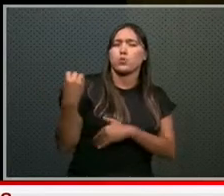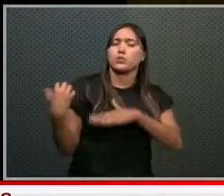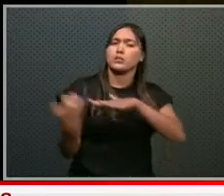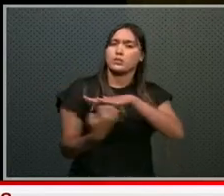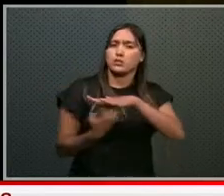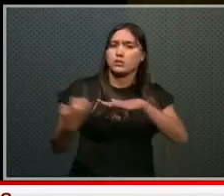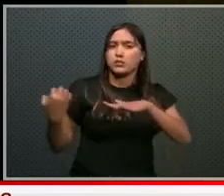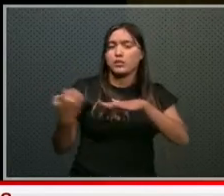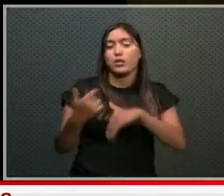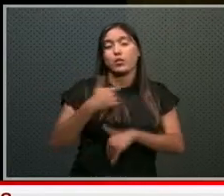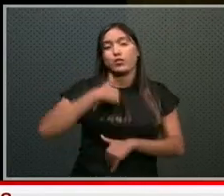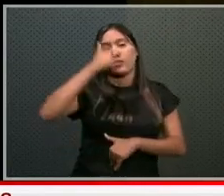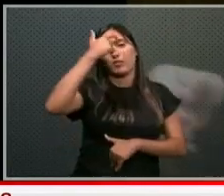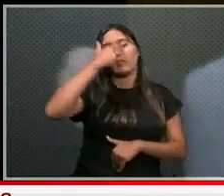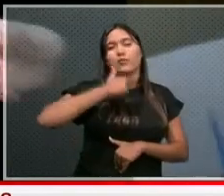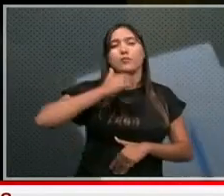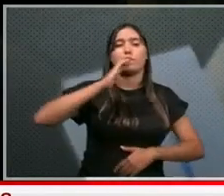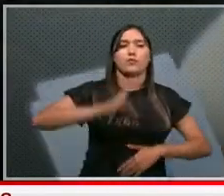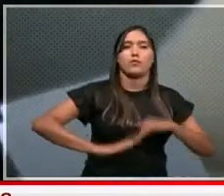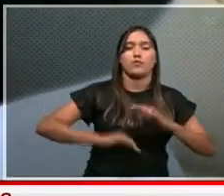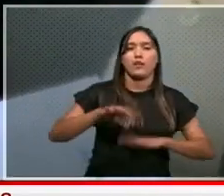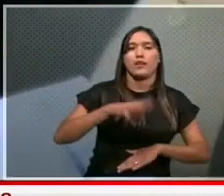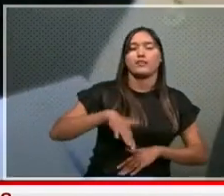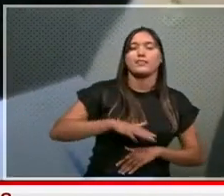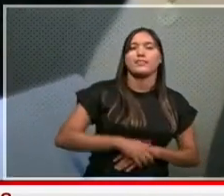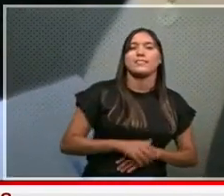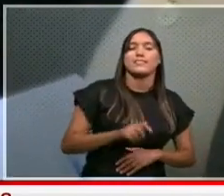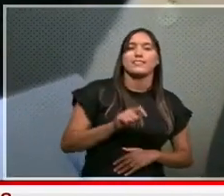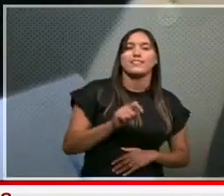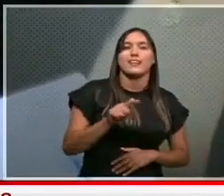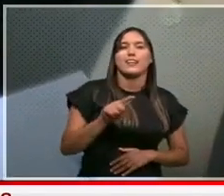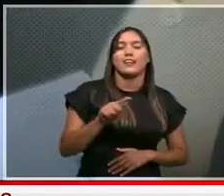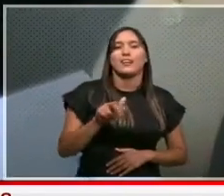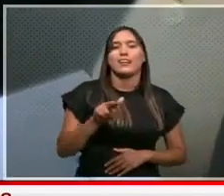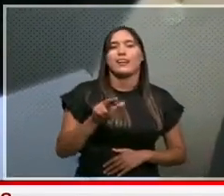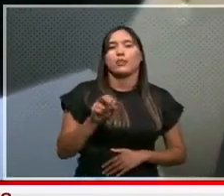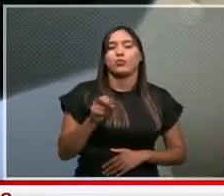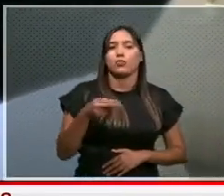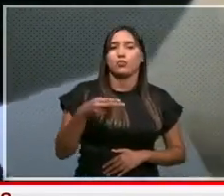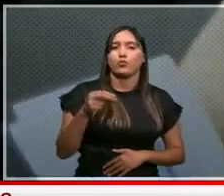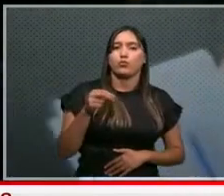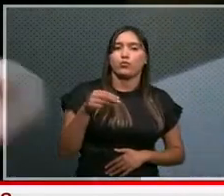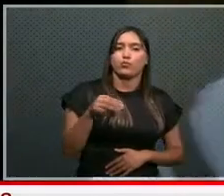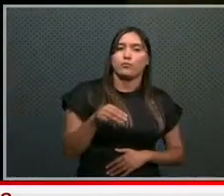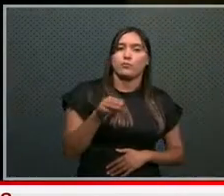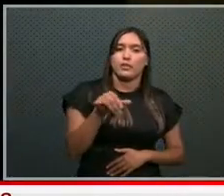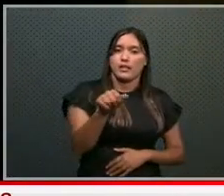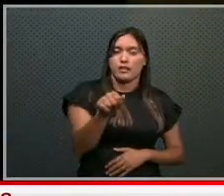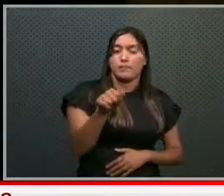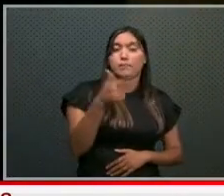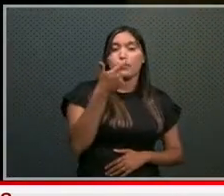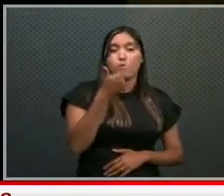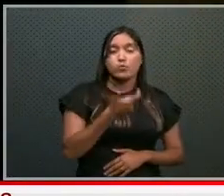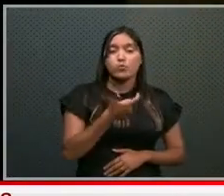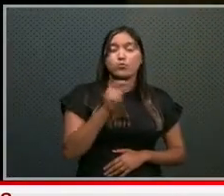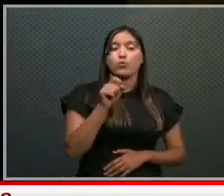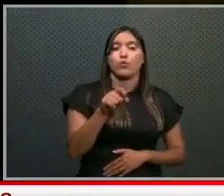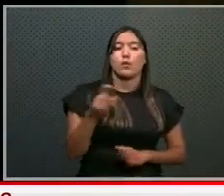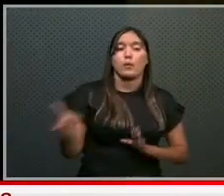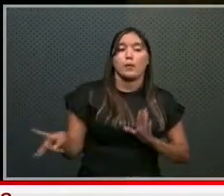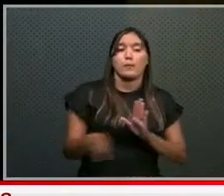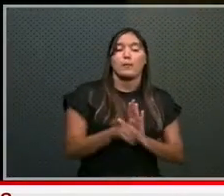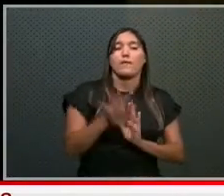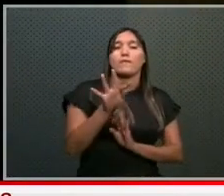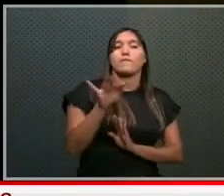eu que sou profissional da área de agronomia sou mestre em Agronomia é sou oriundo